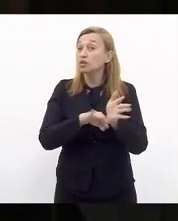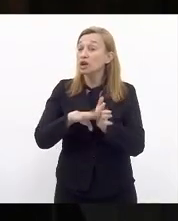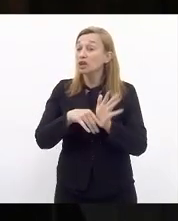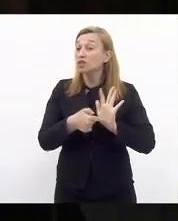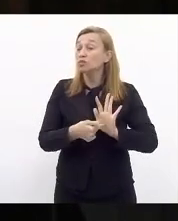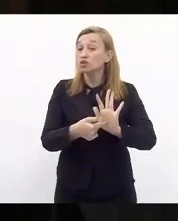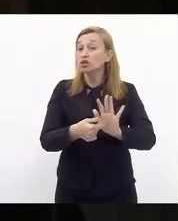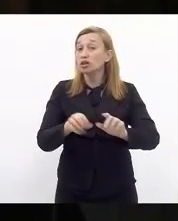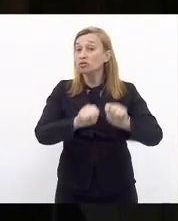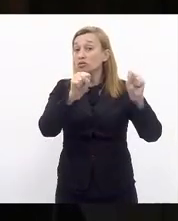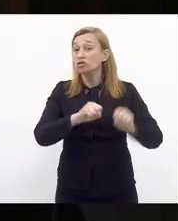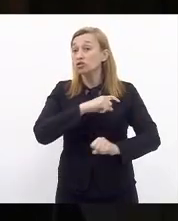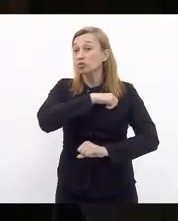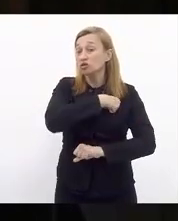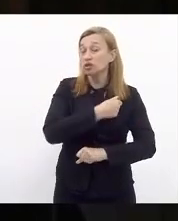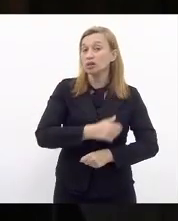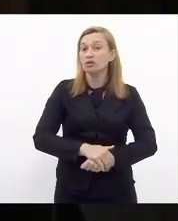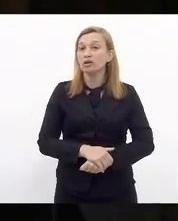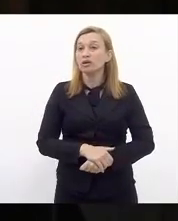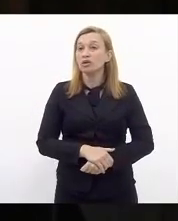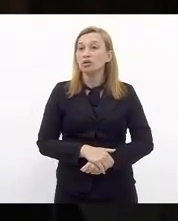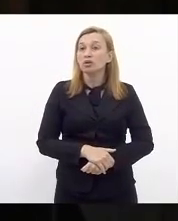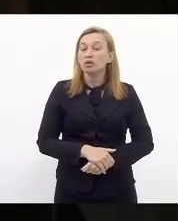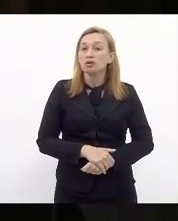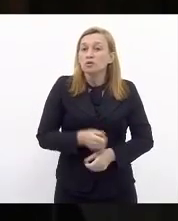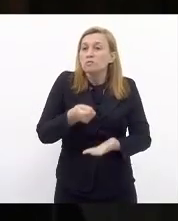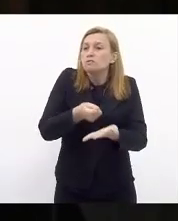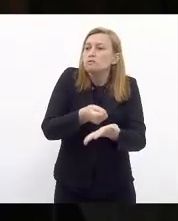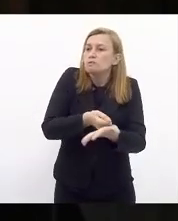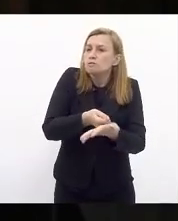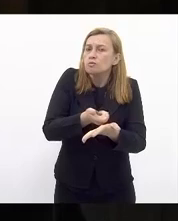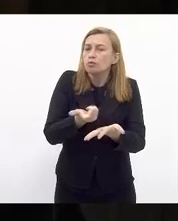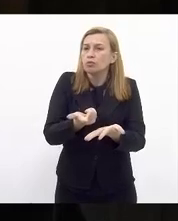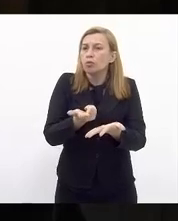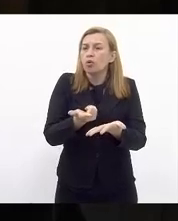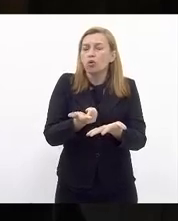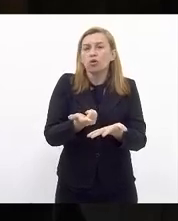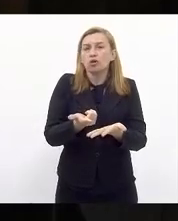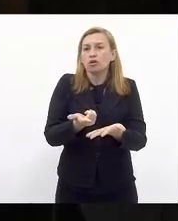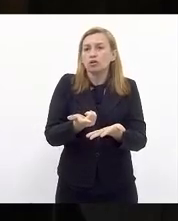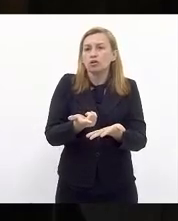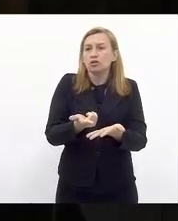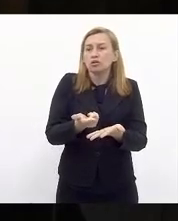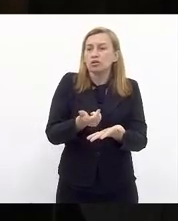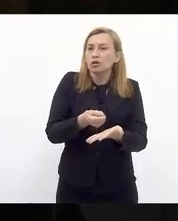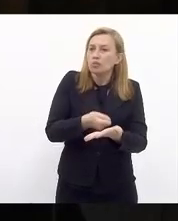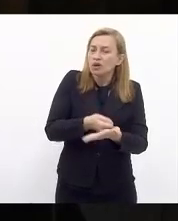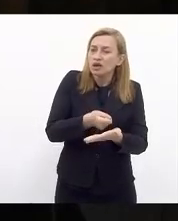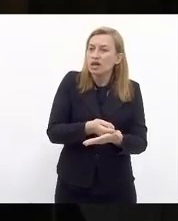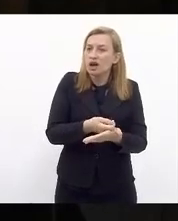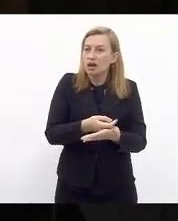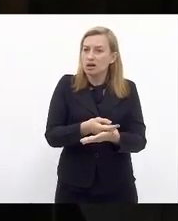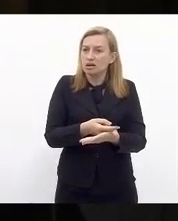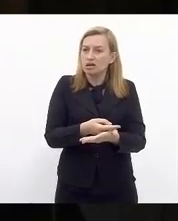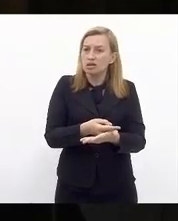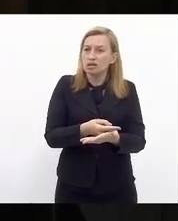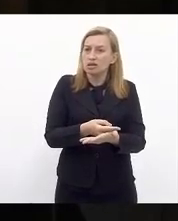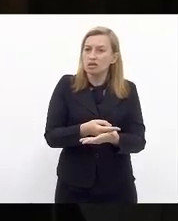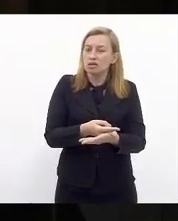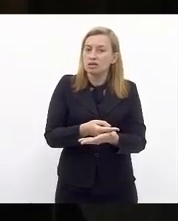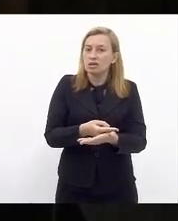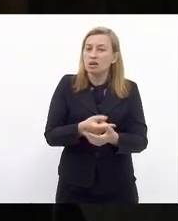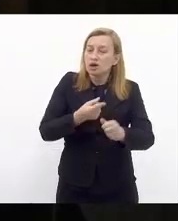é colocado pelo regime é uma tentativa de impor uma camisa de forças inclusive sobre